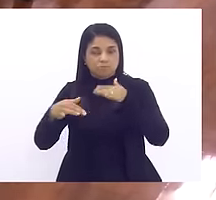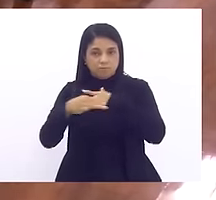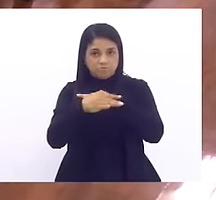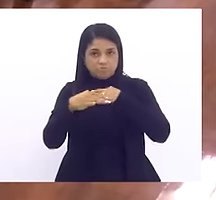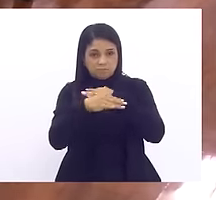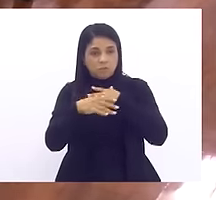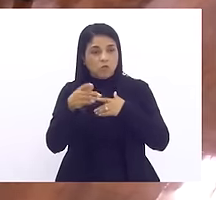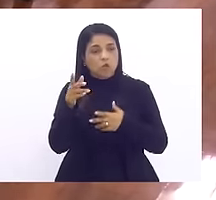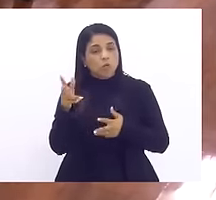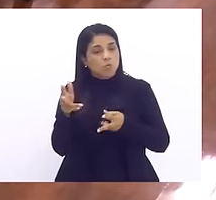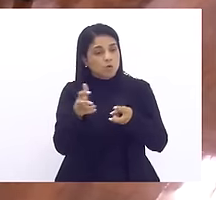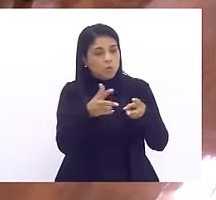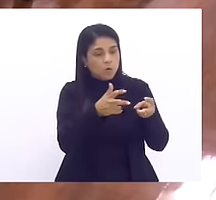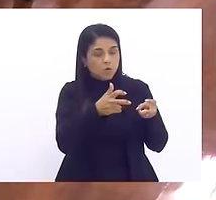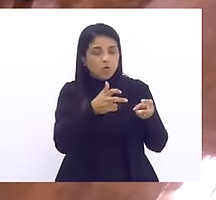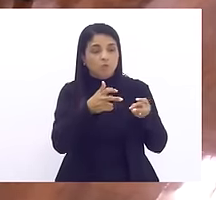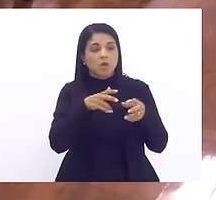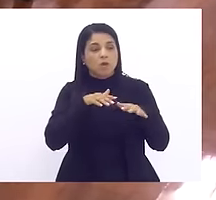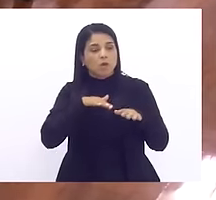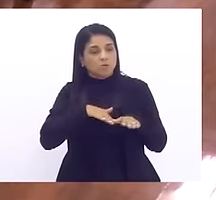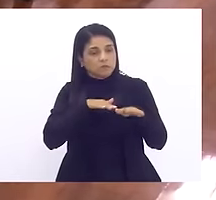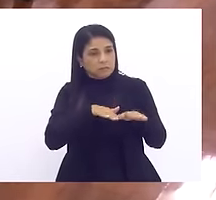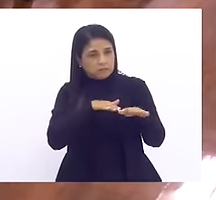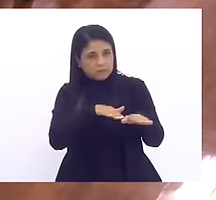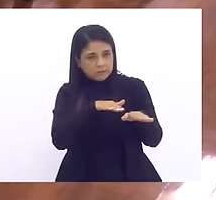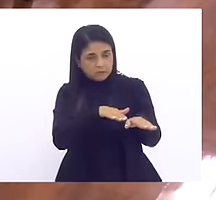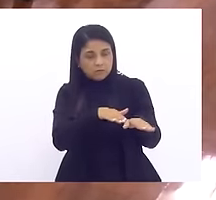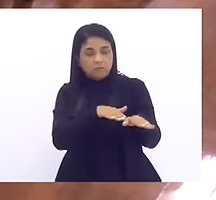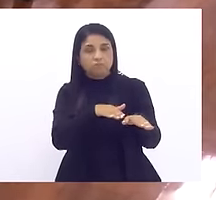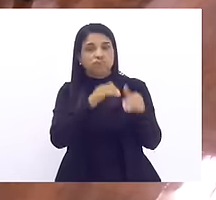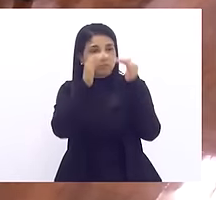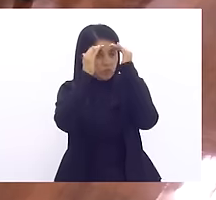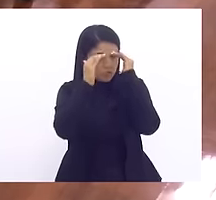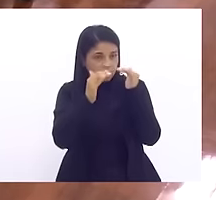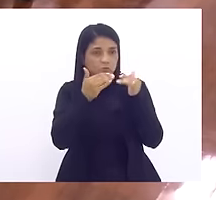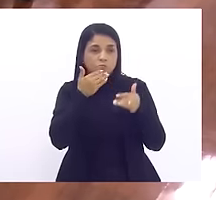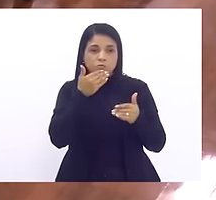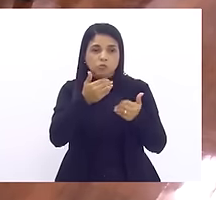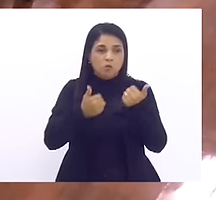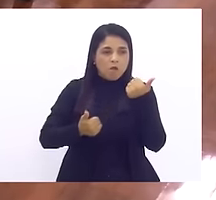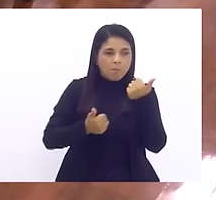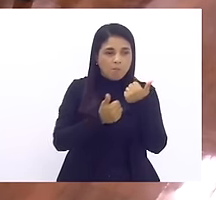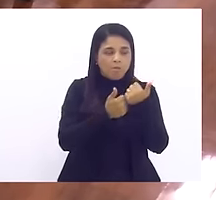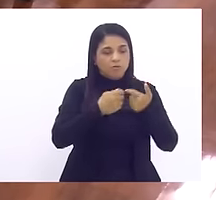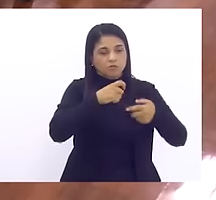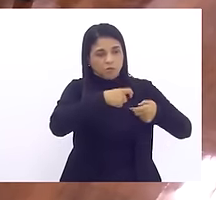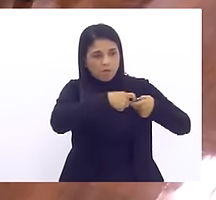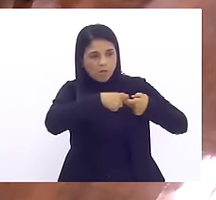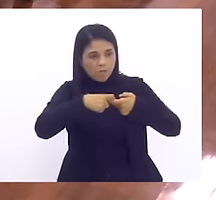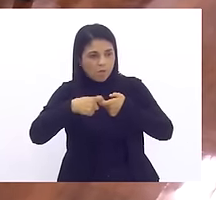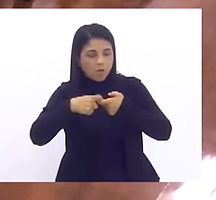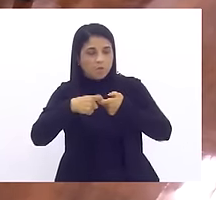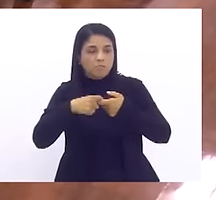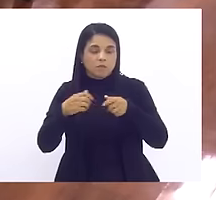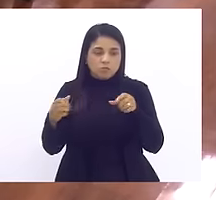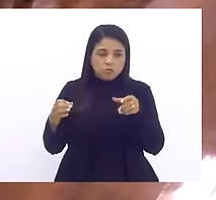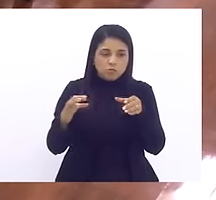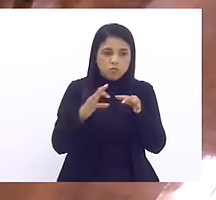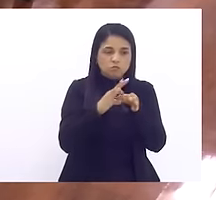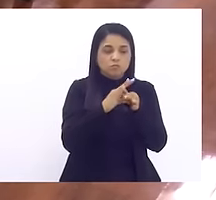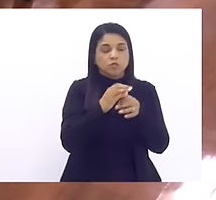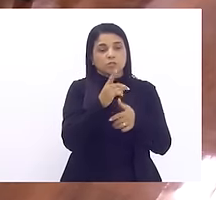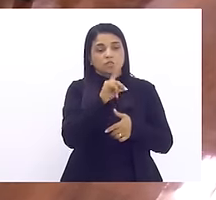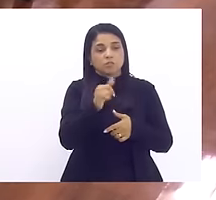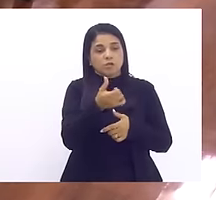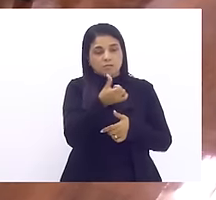é observado e regularidade no que tange ao trânsito Bemol e respeitosamente solicitar apoio de reboques para operação conjunta para o dia